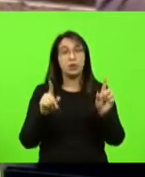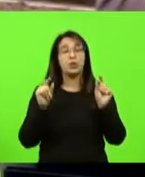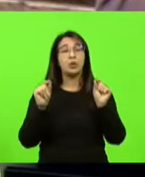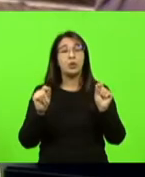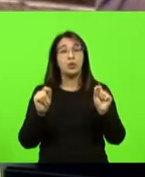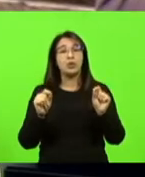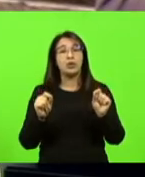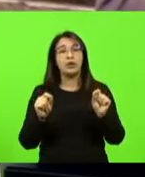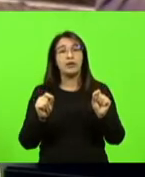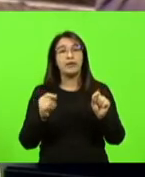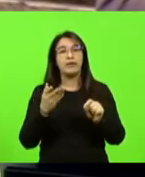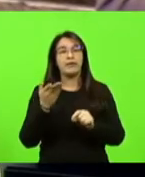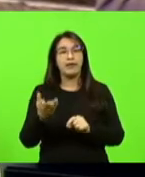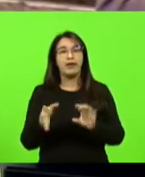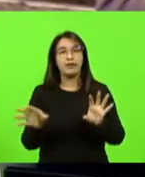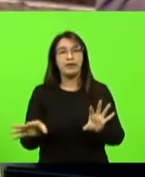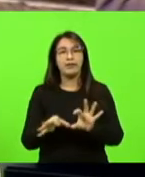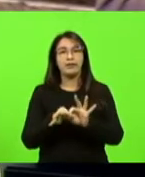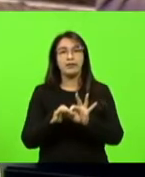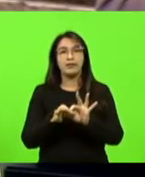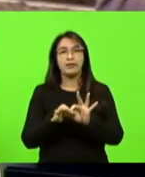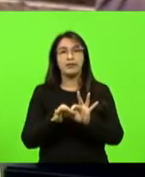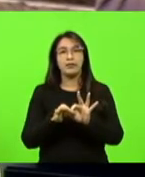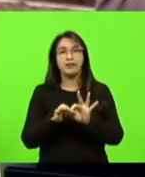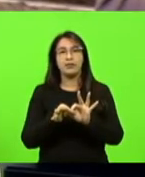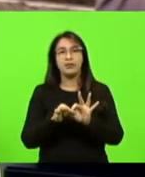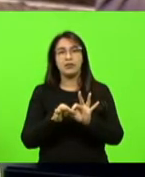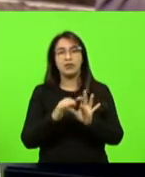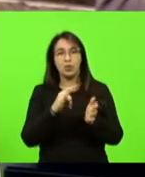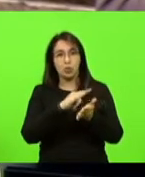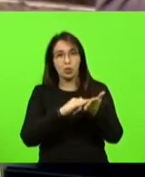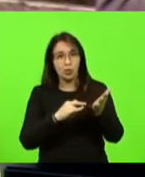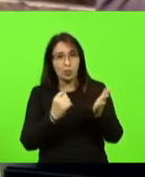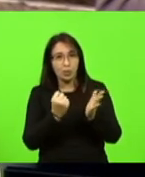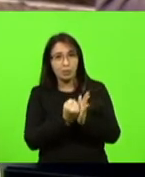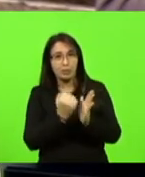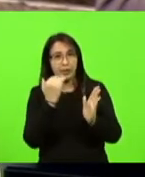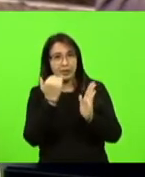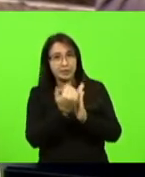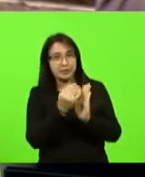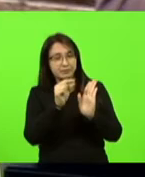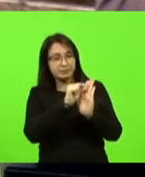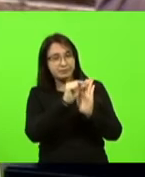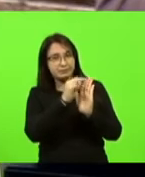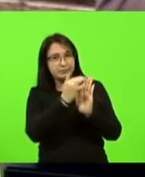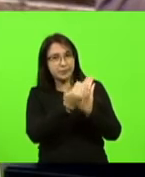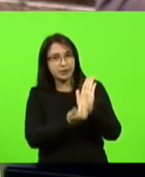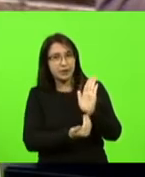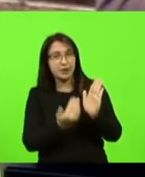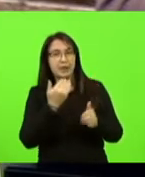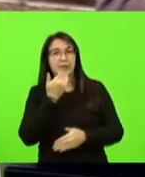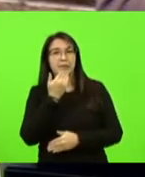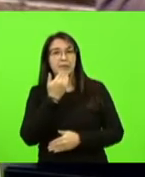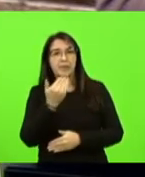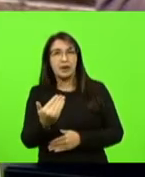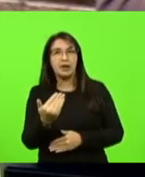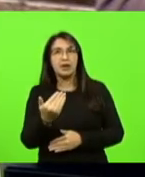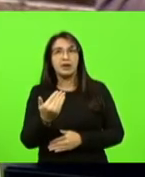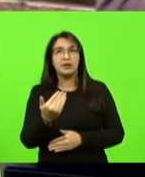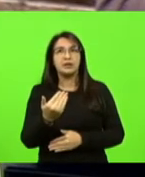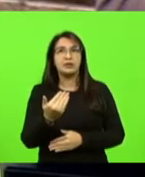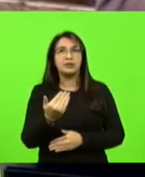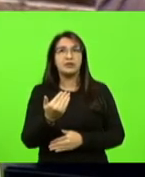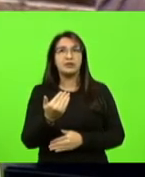execução de um convênio que pede lá o sexo dos anjos